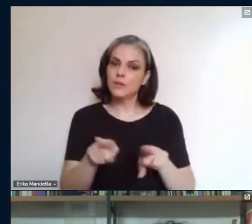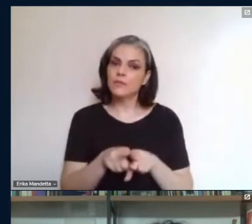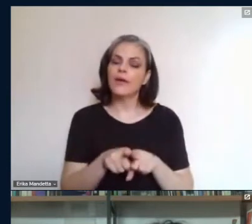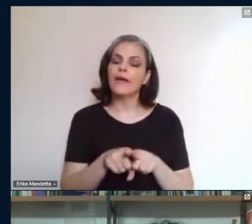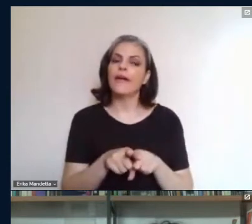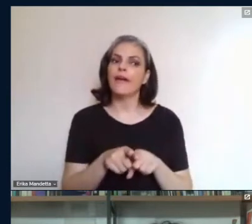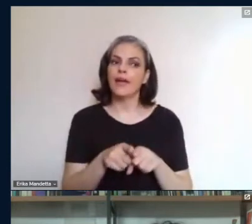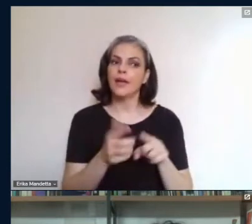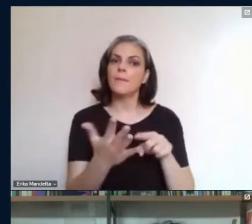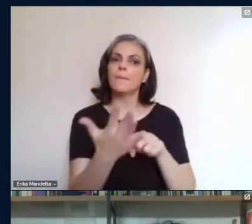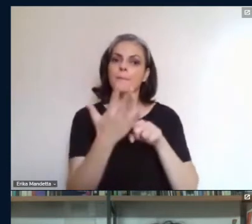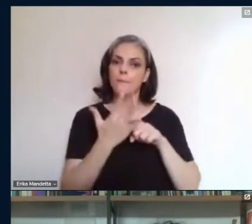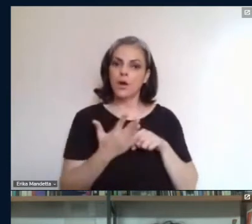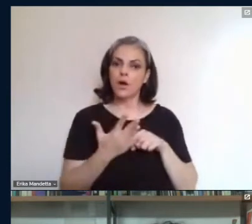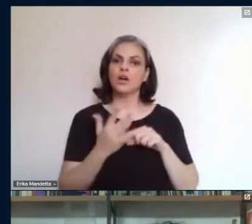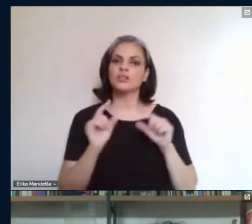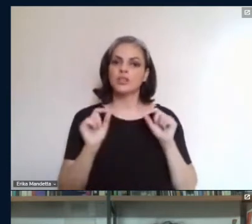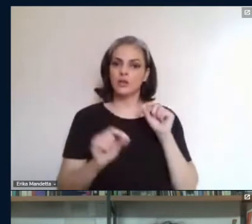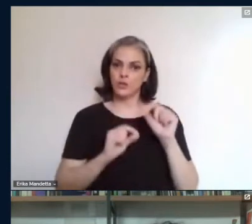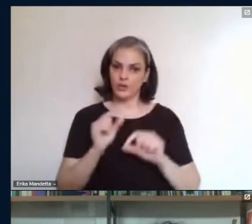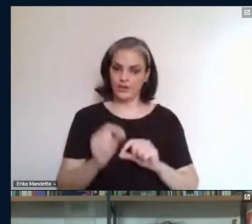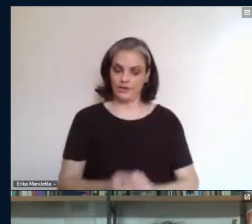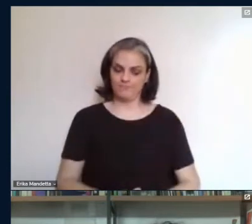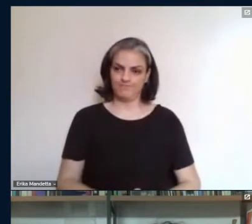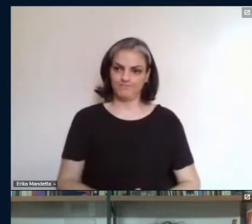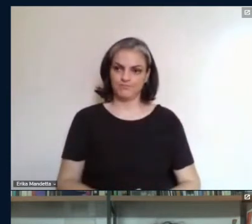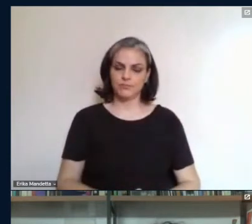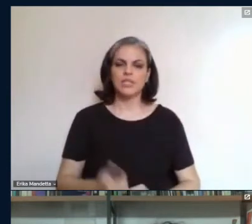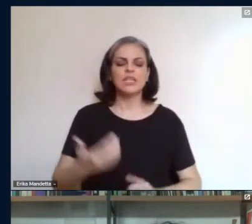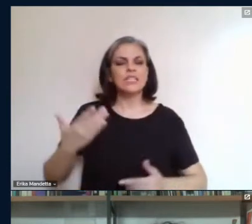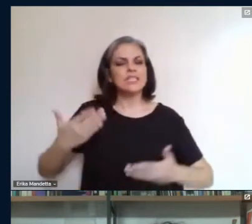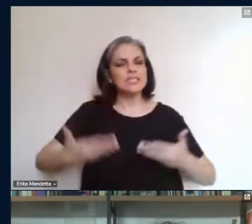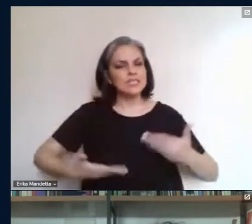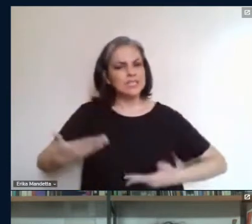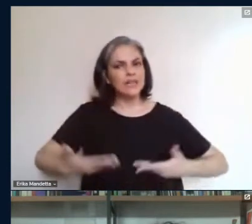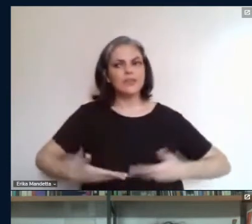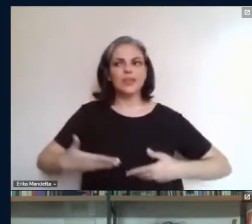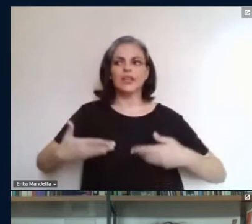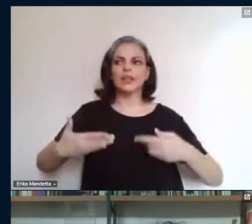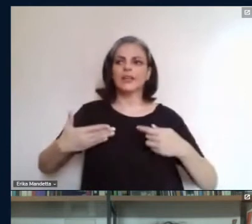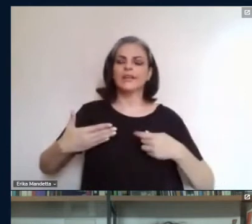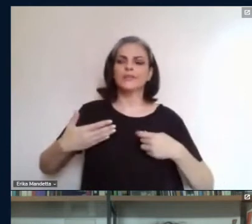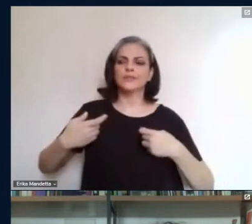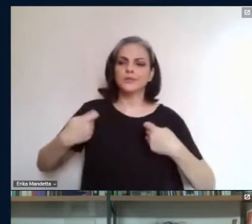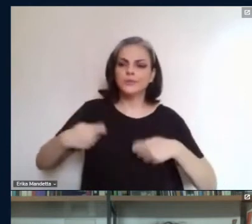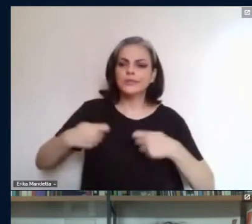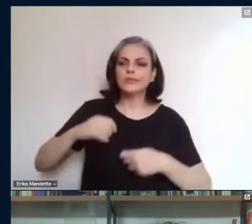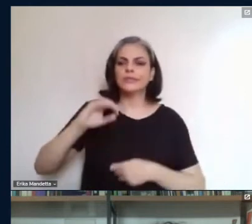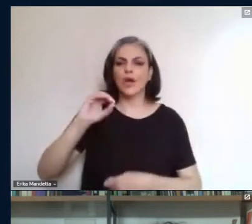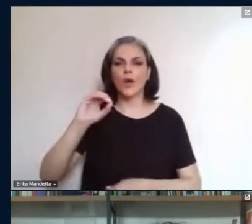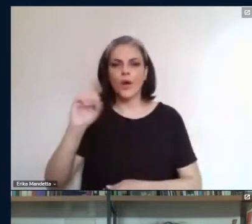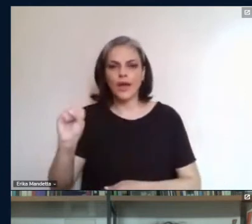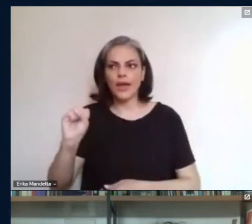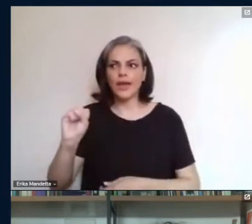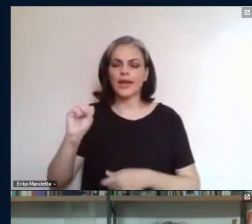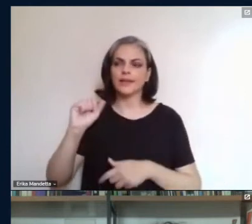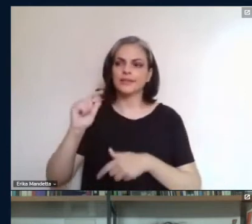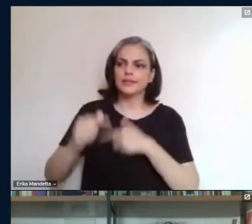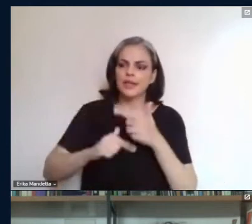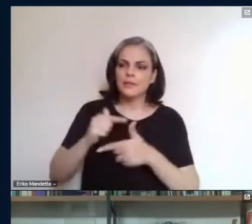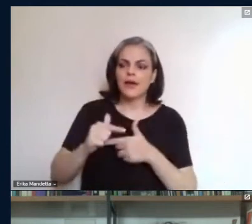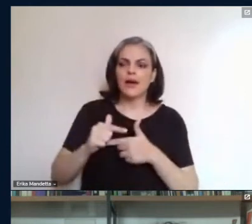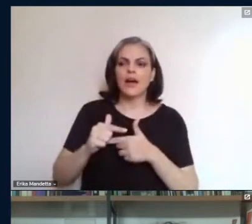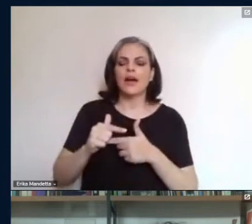previsão dos serviços em relação a essa emissão de IOS vê como